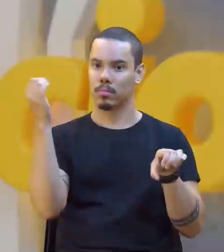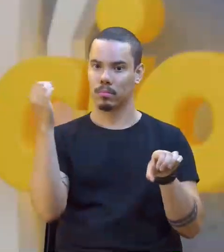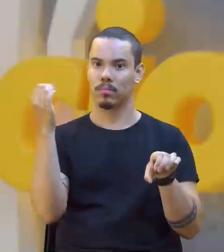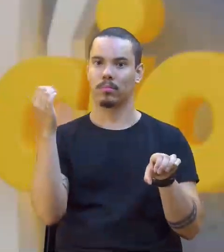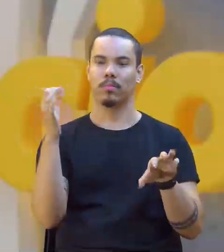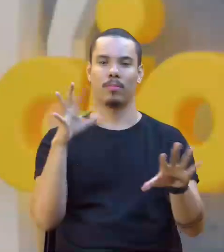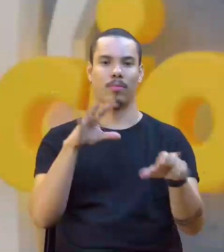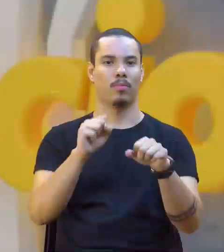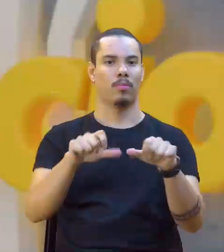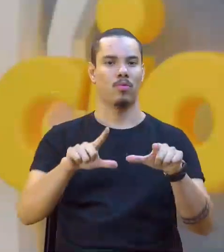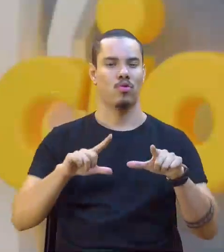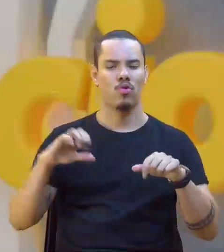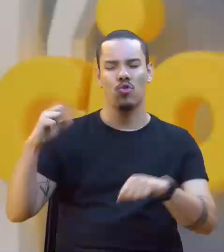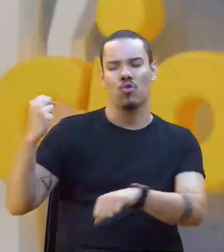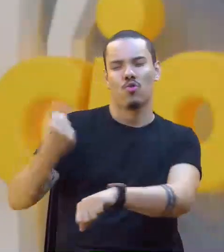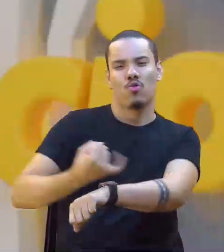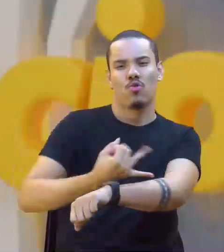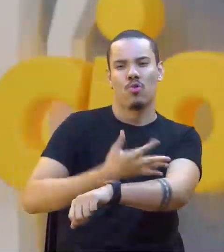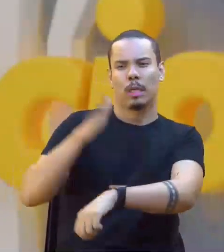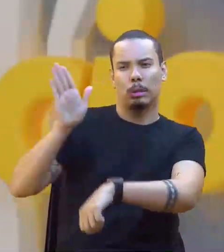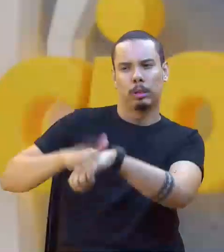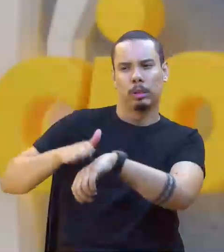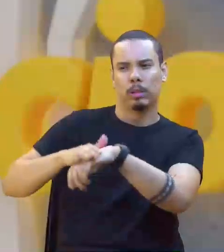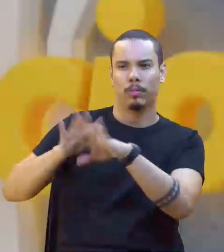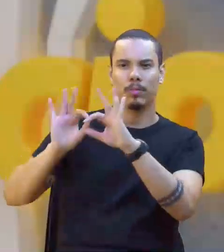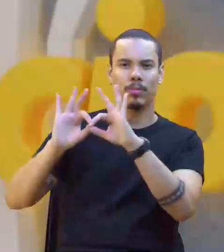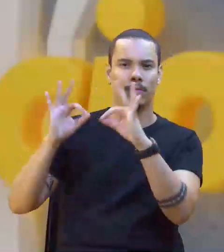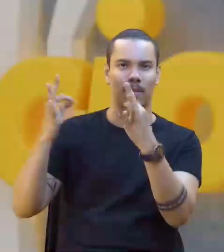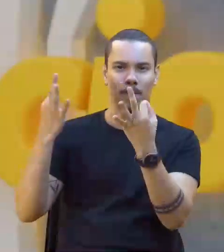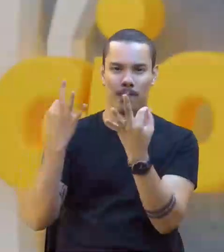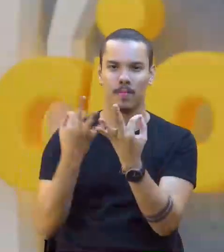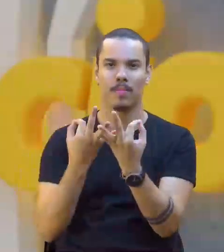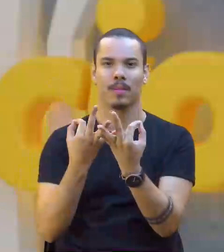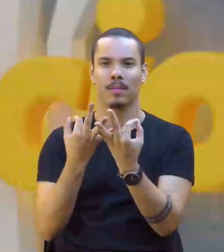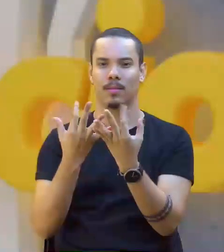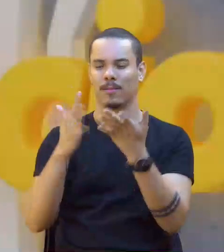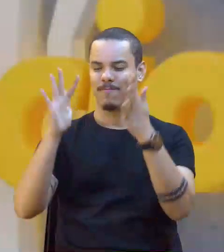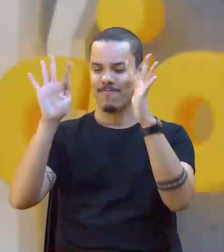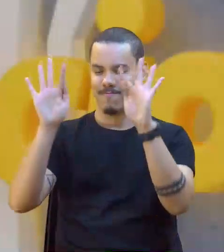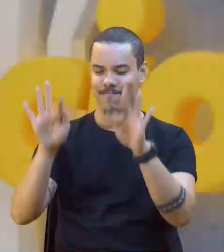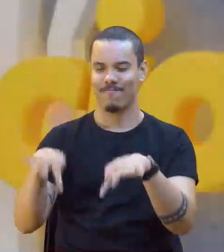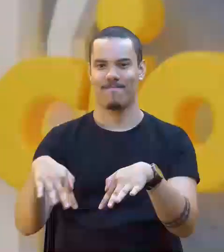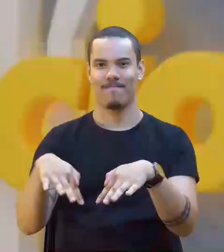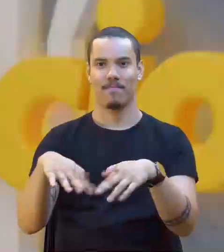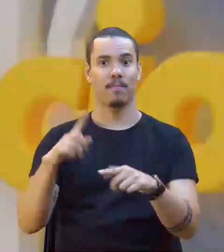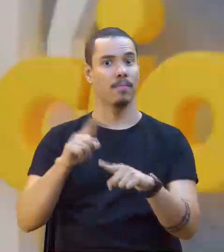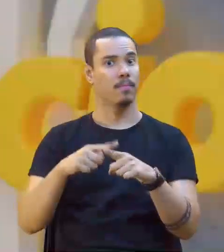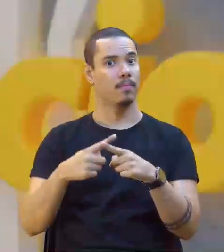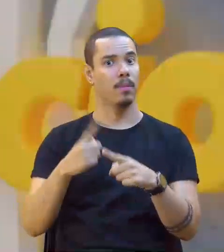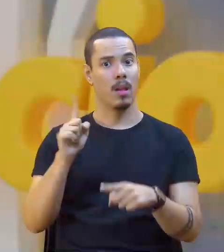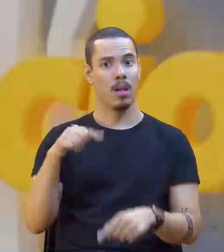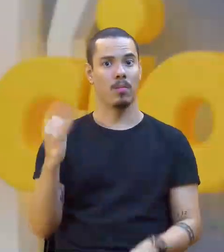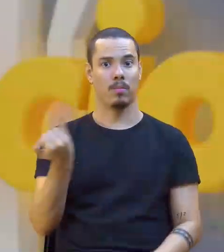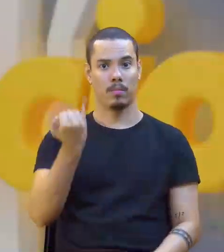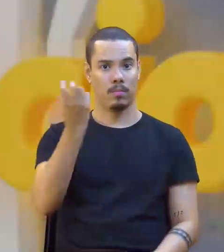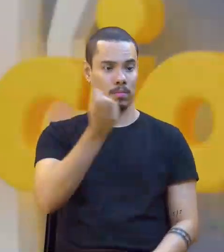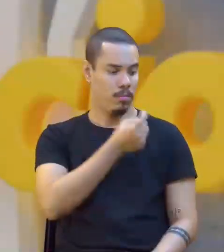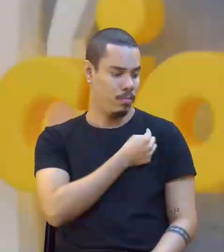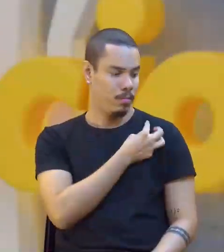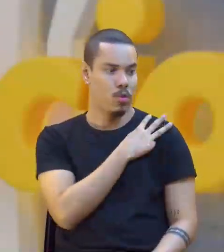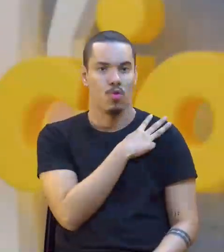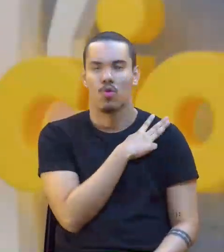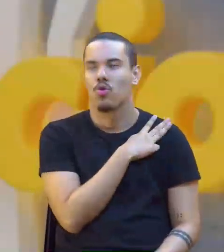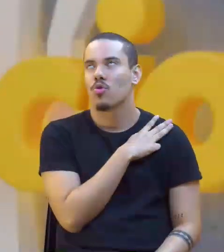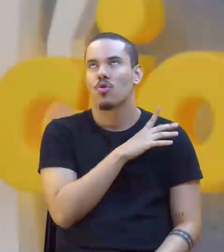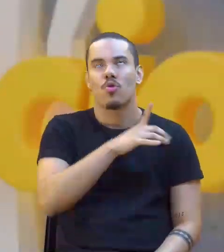Se emocionem, chamem a família, encerrem esse ciclo, que é tão importante no ensino médio, essa etapa